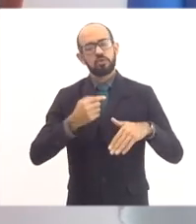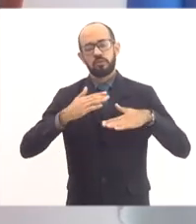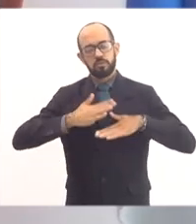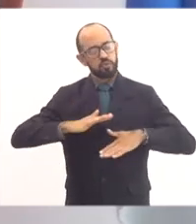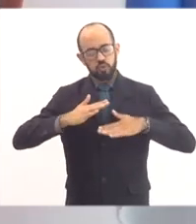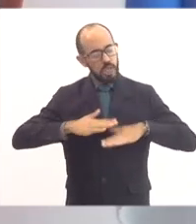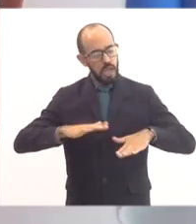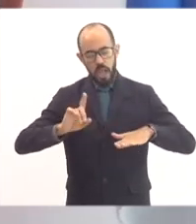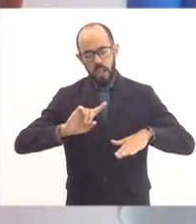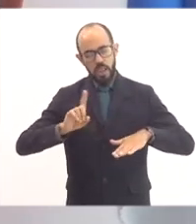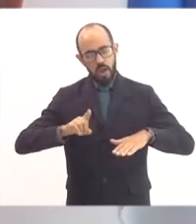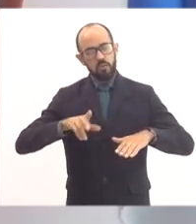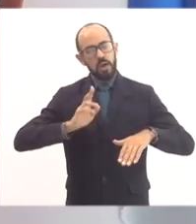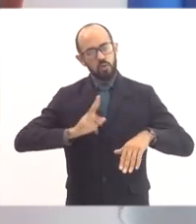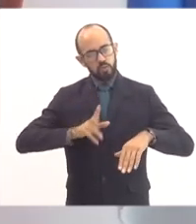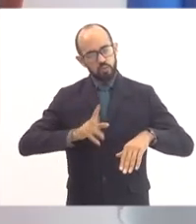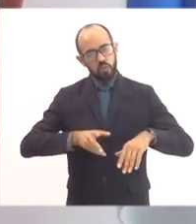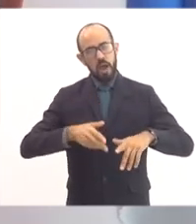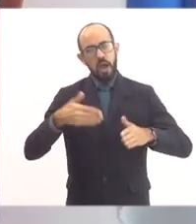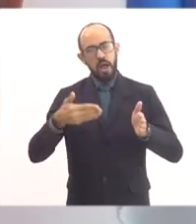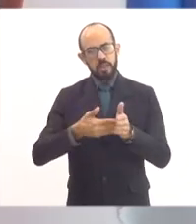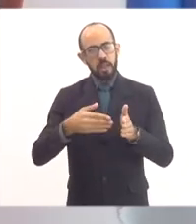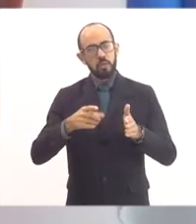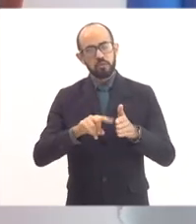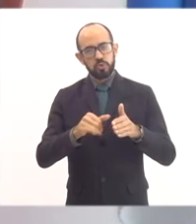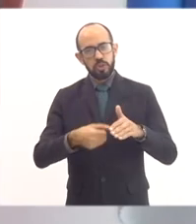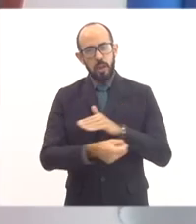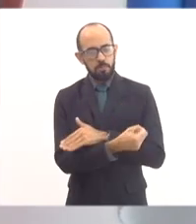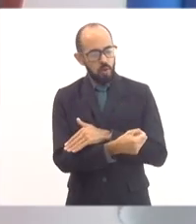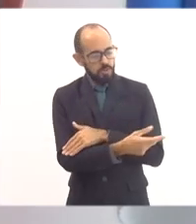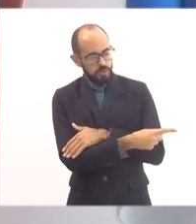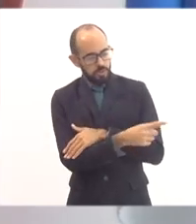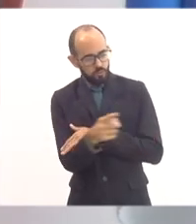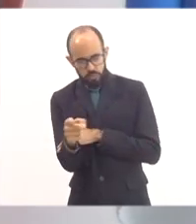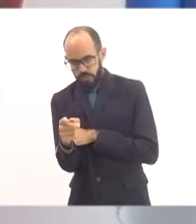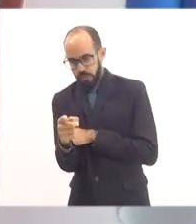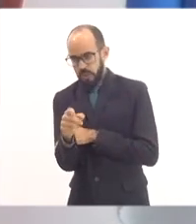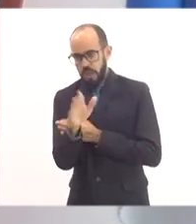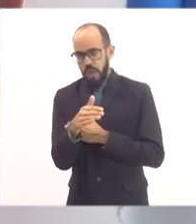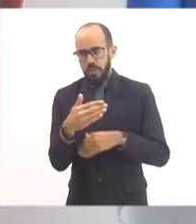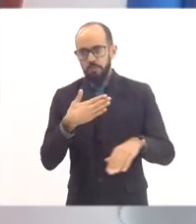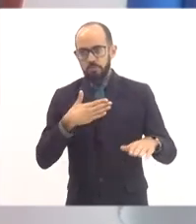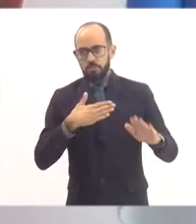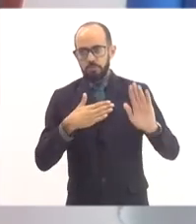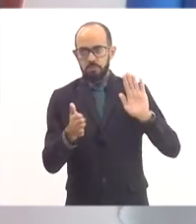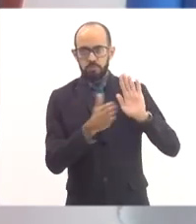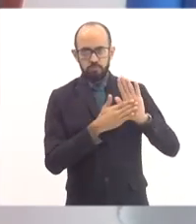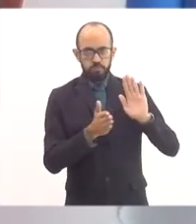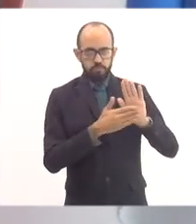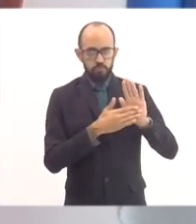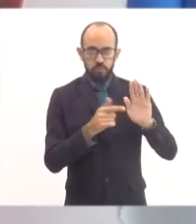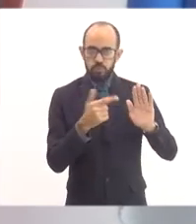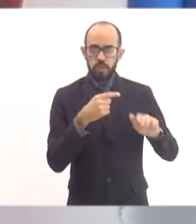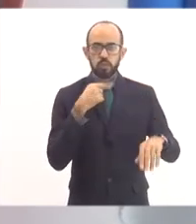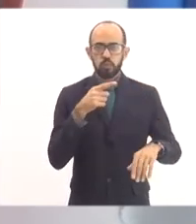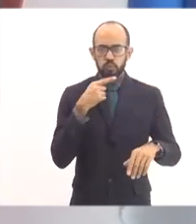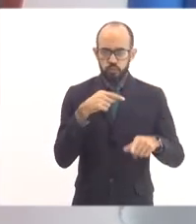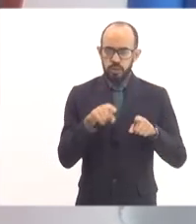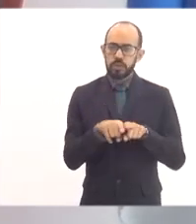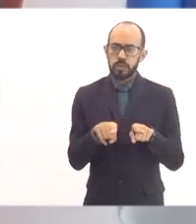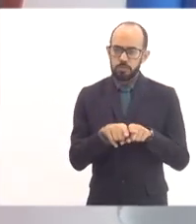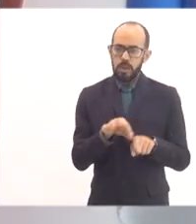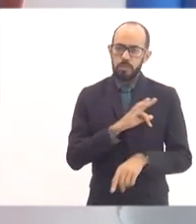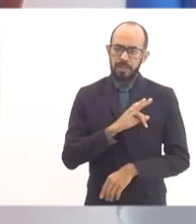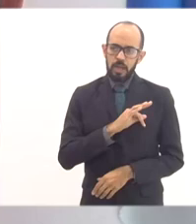incansáveis até o dia da posse dos senhores. Esse é o compromisso que eu faço em nome da comissão, em nome do meu mandato, sem dúvida nenhuma, em nome do mandato da deputada Marta